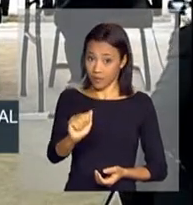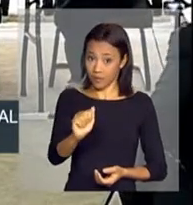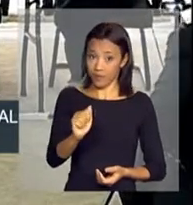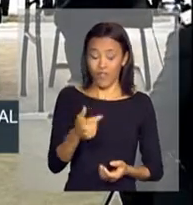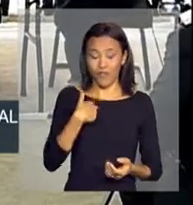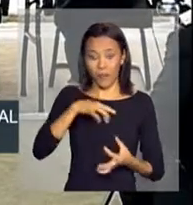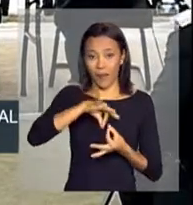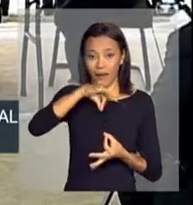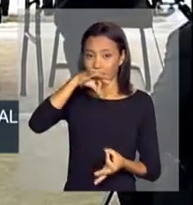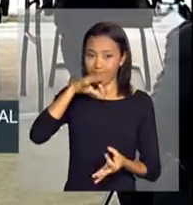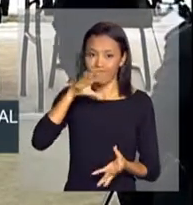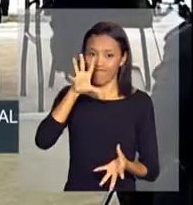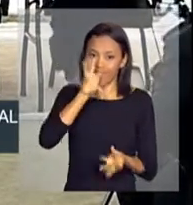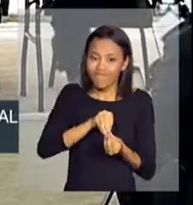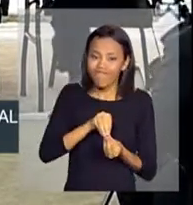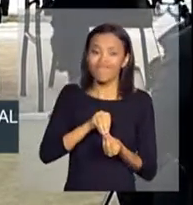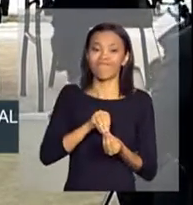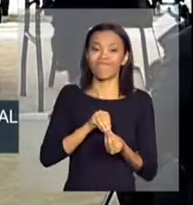e